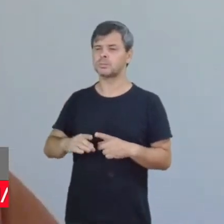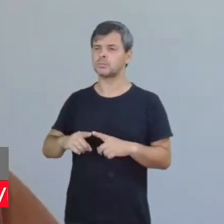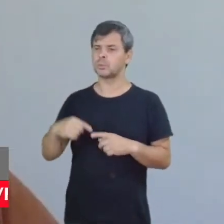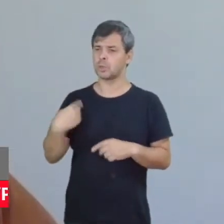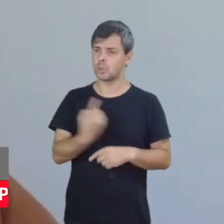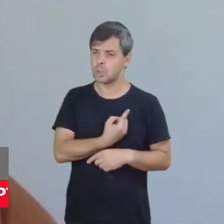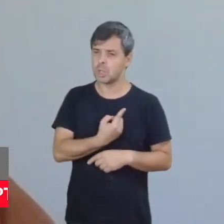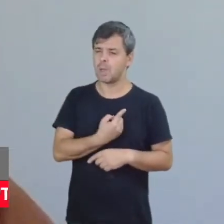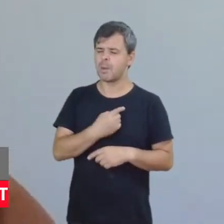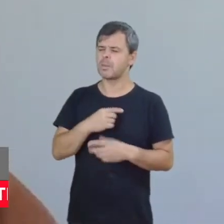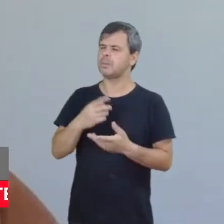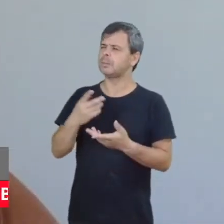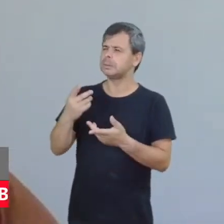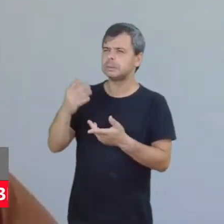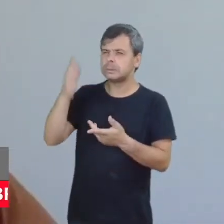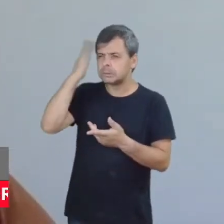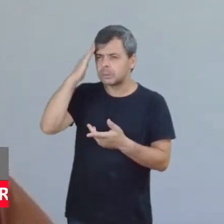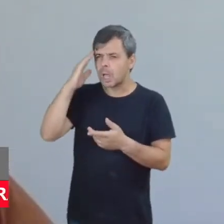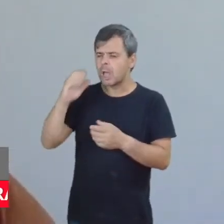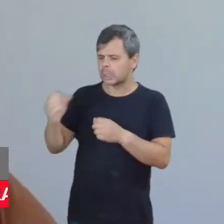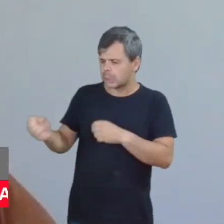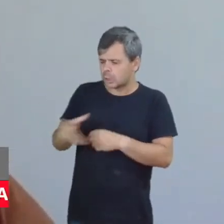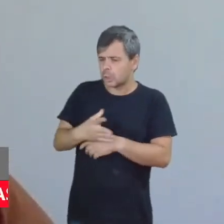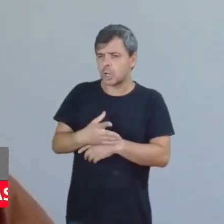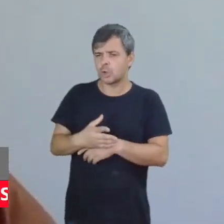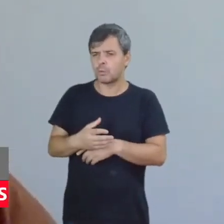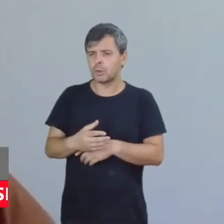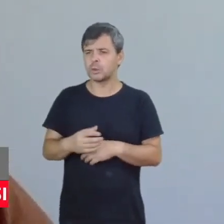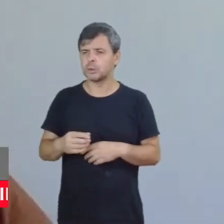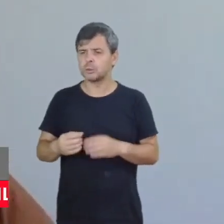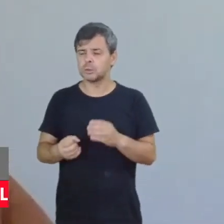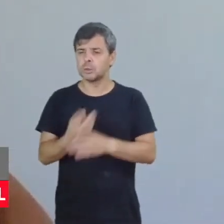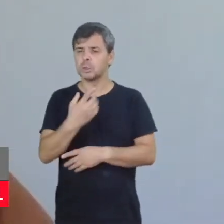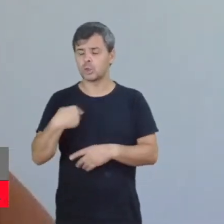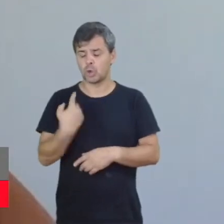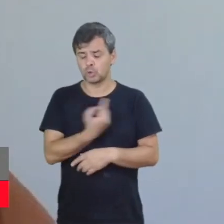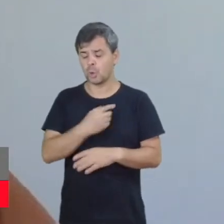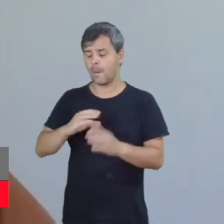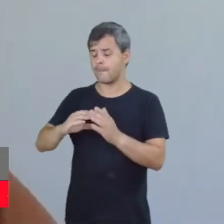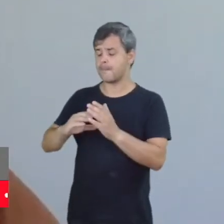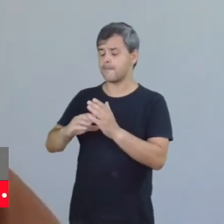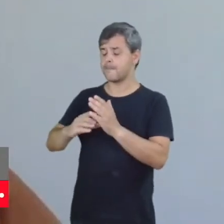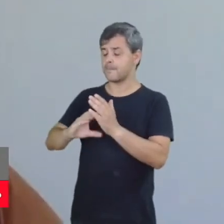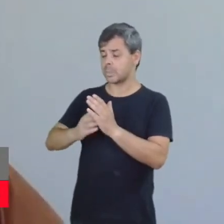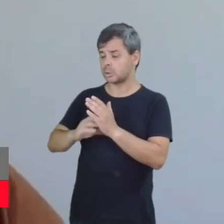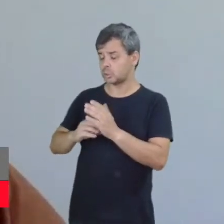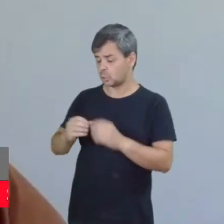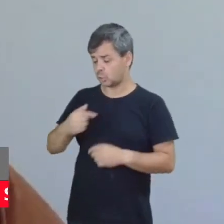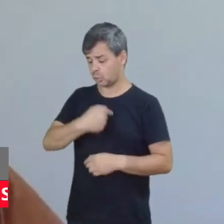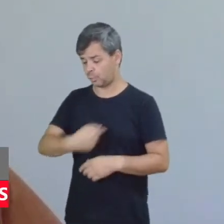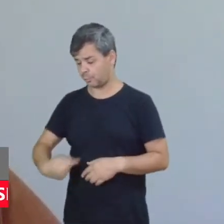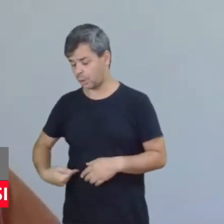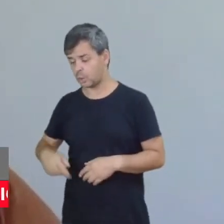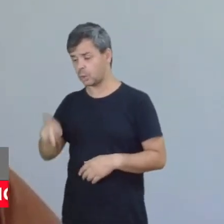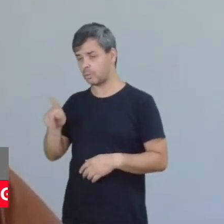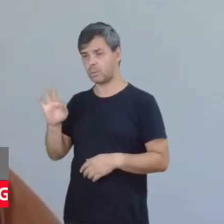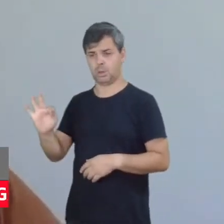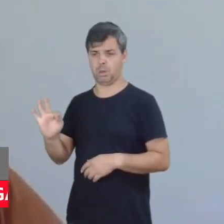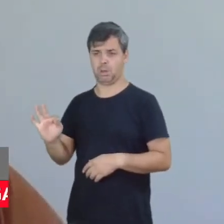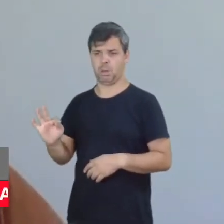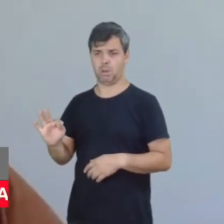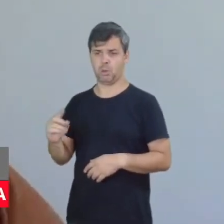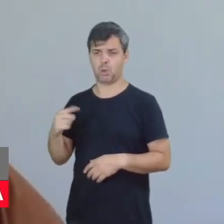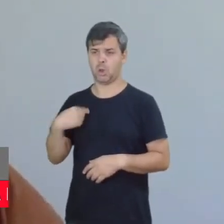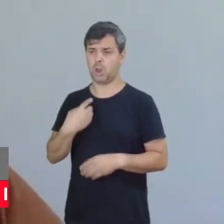a gente atualizar, inovar no nosso modo petista de governar. Nós temos que produzir um novo